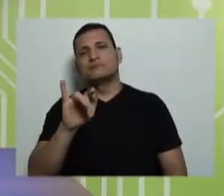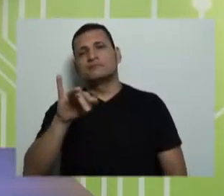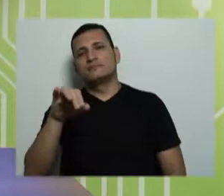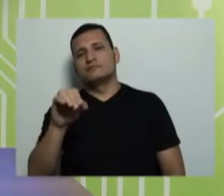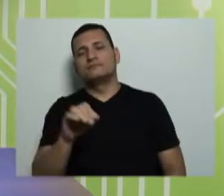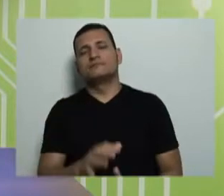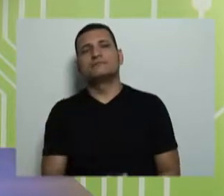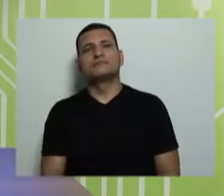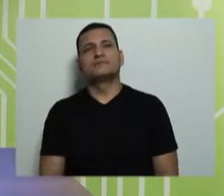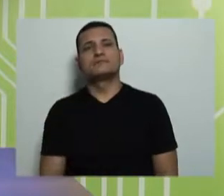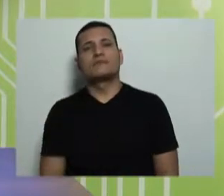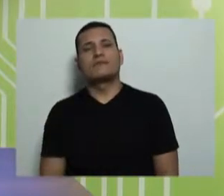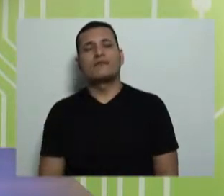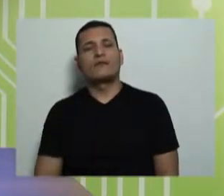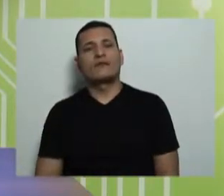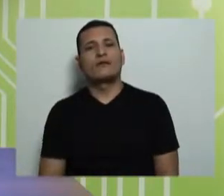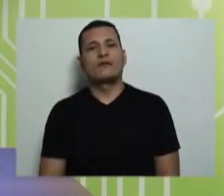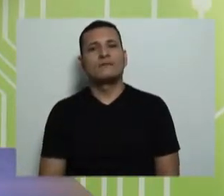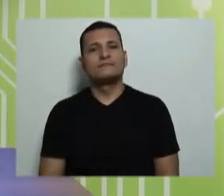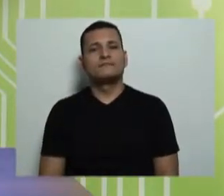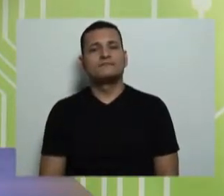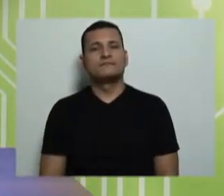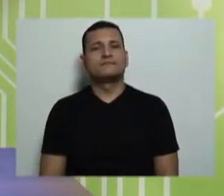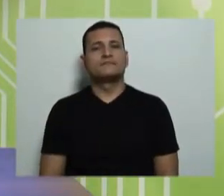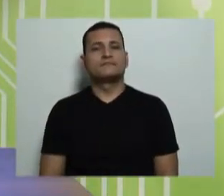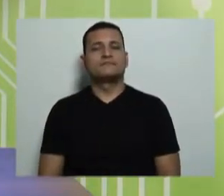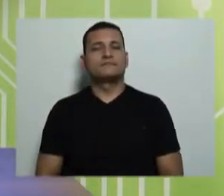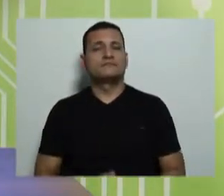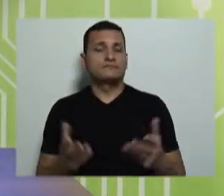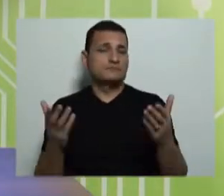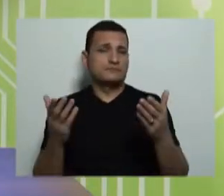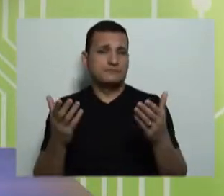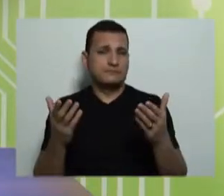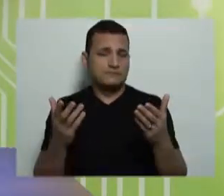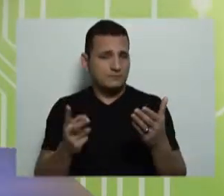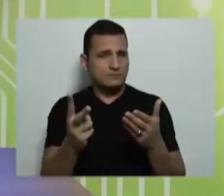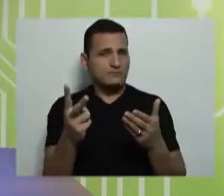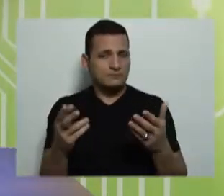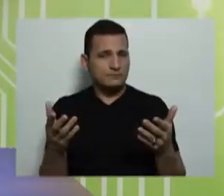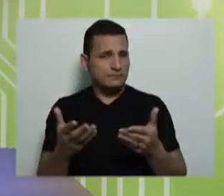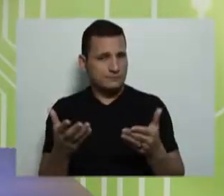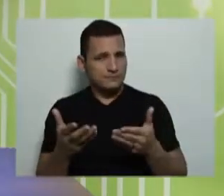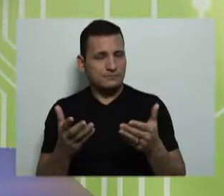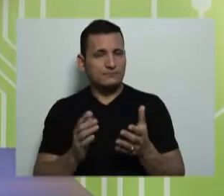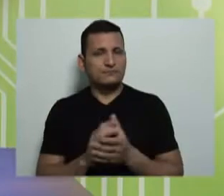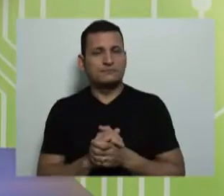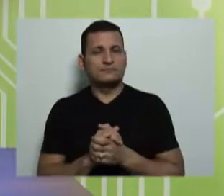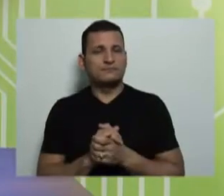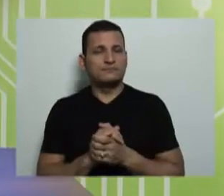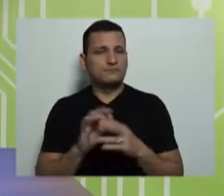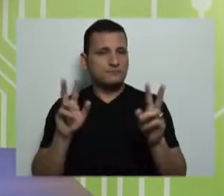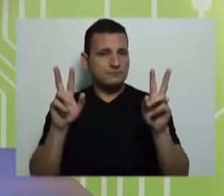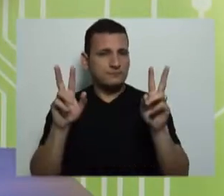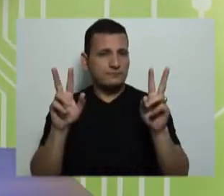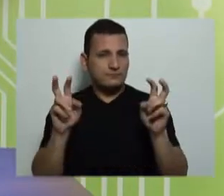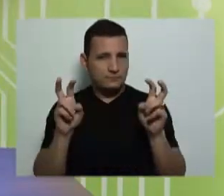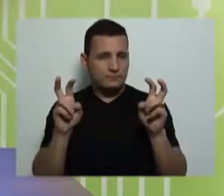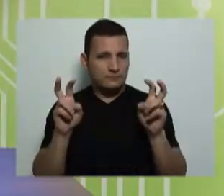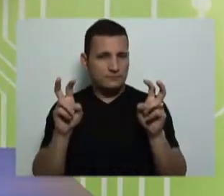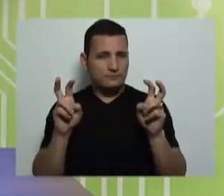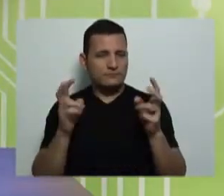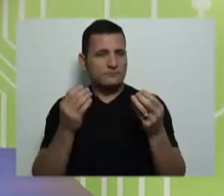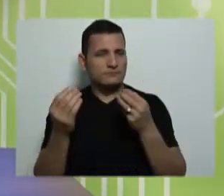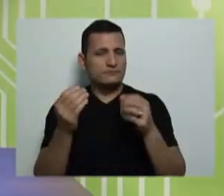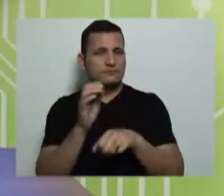Voltando, pessoal, então, dando continuidade aí ao ciclo, vamos falar aqui do nosso assunto e já adentrar na questão do